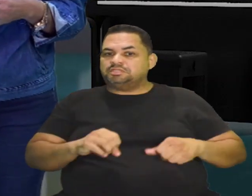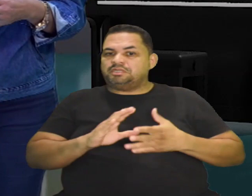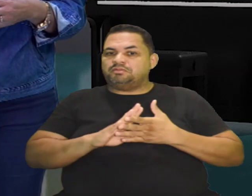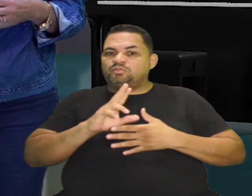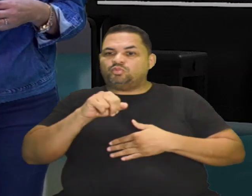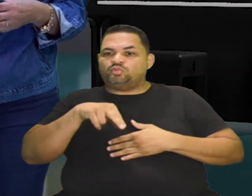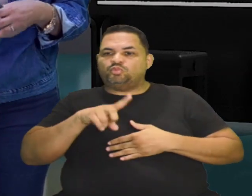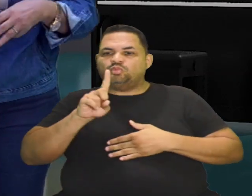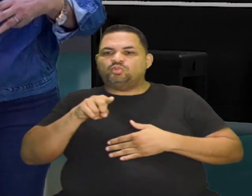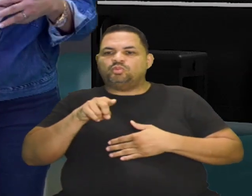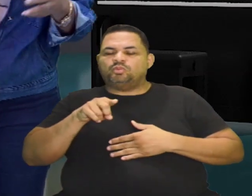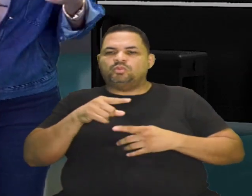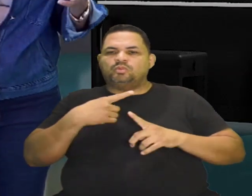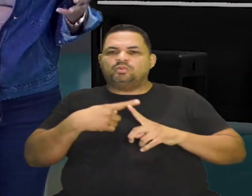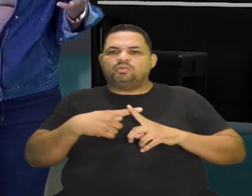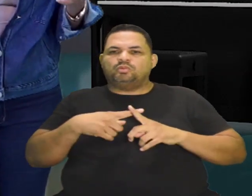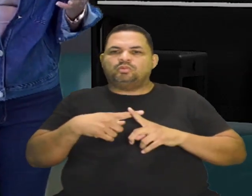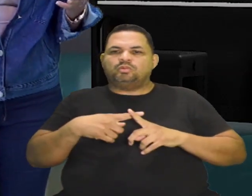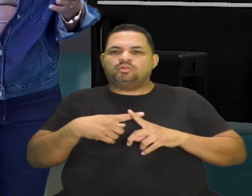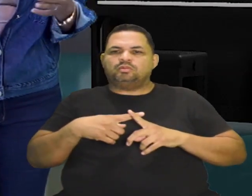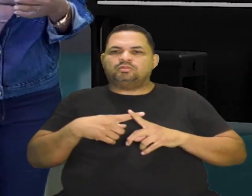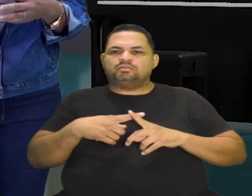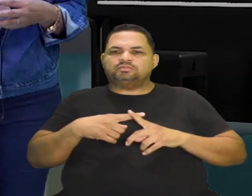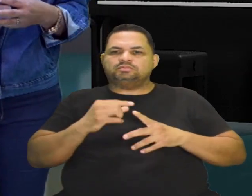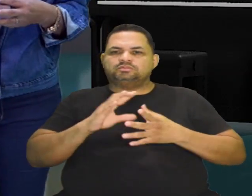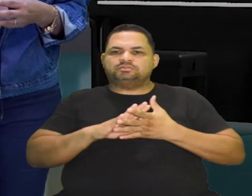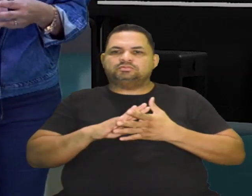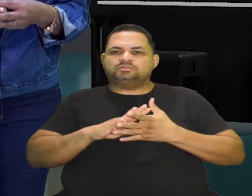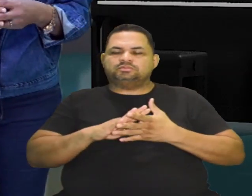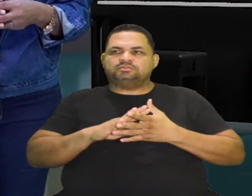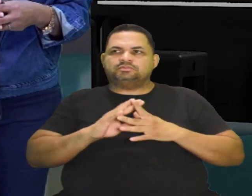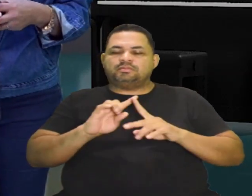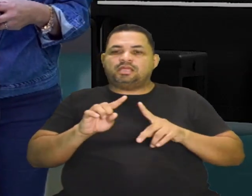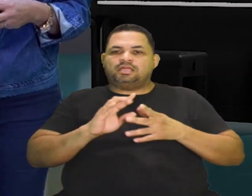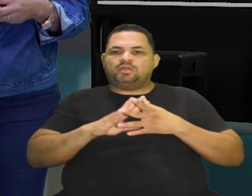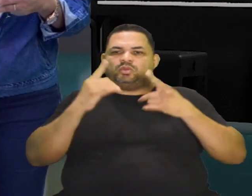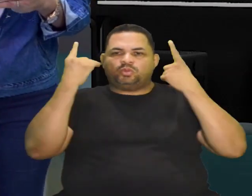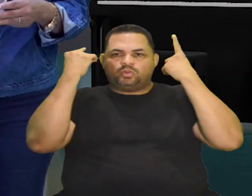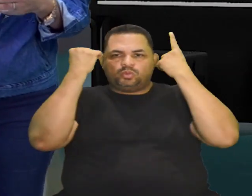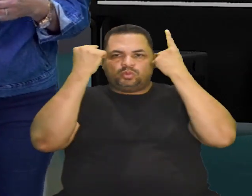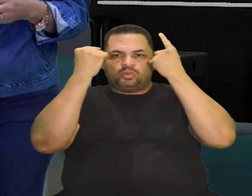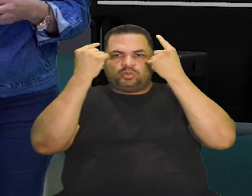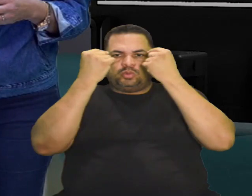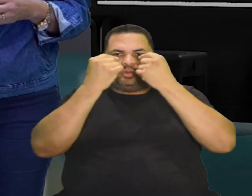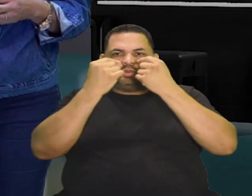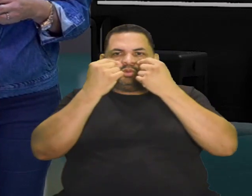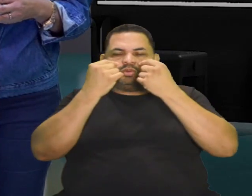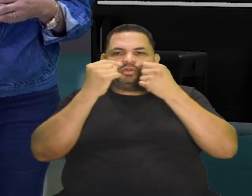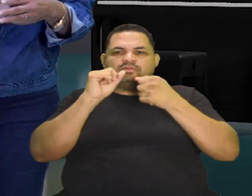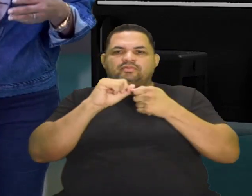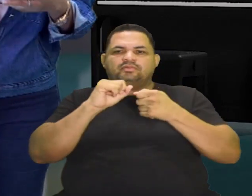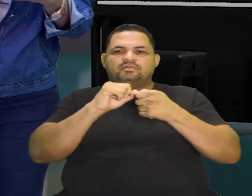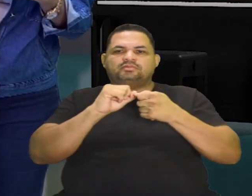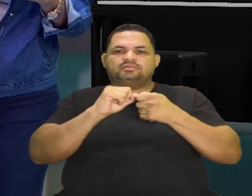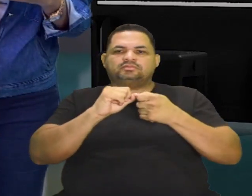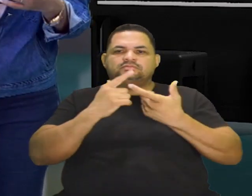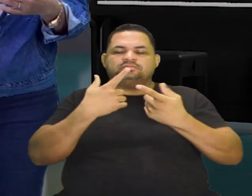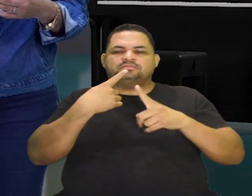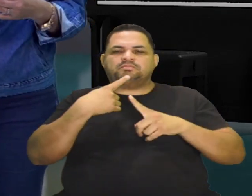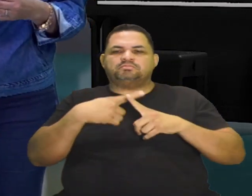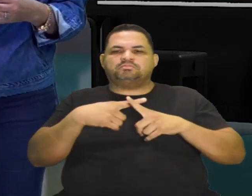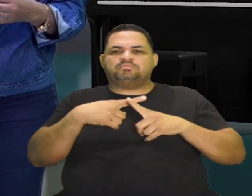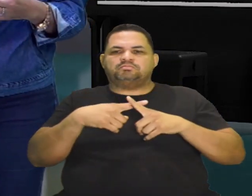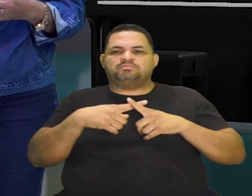arte, apesar que os gregos, né, faziam muitas esculturas lá nua, né? Porém, esse período ainda, devido a ter